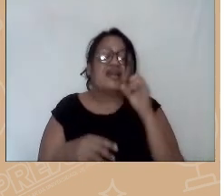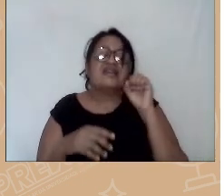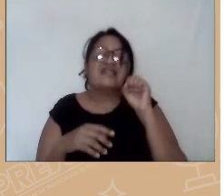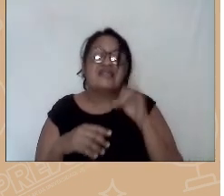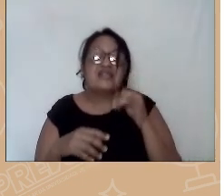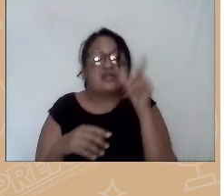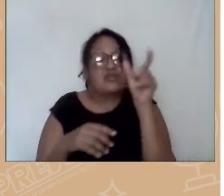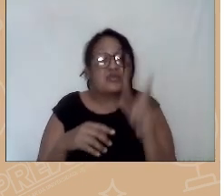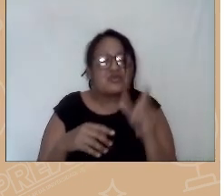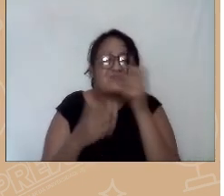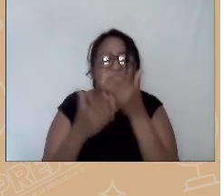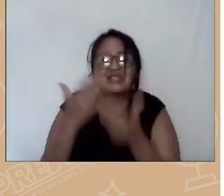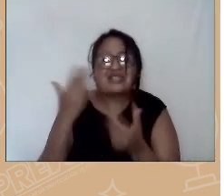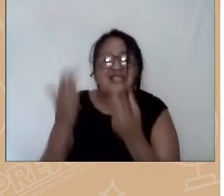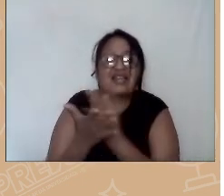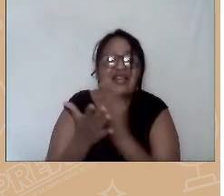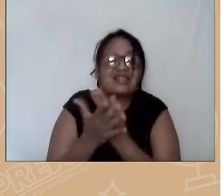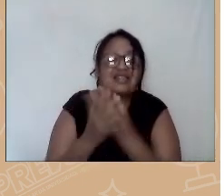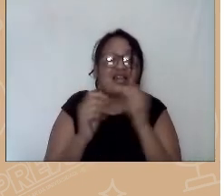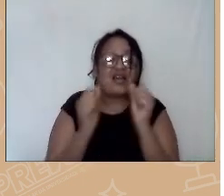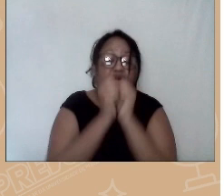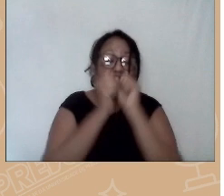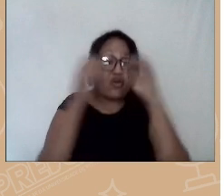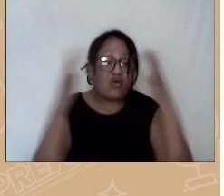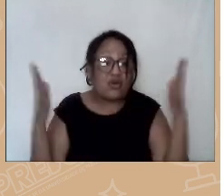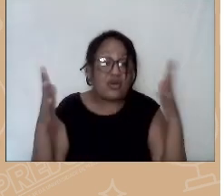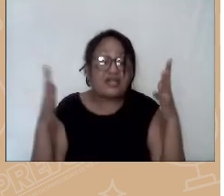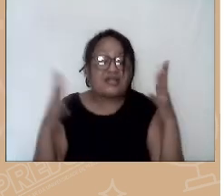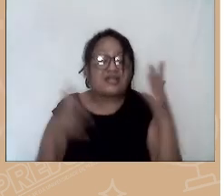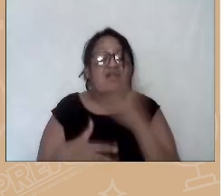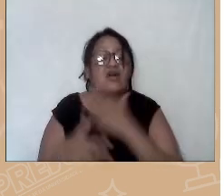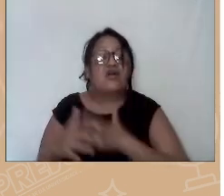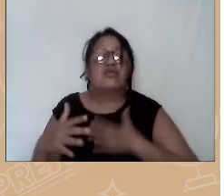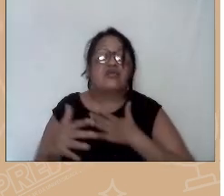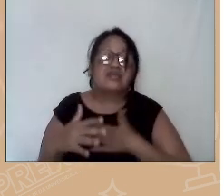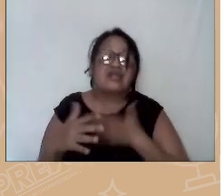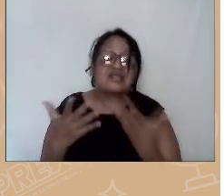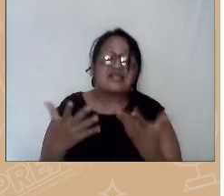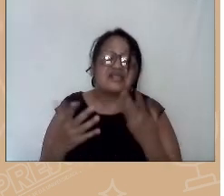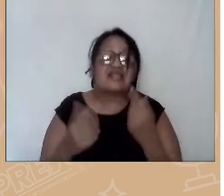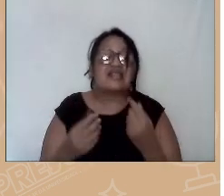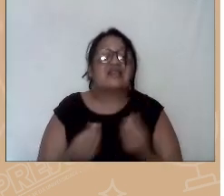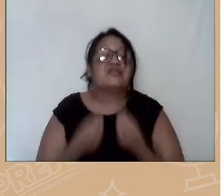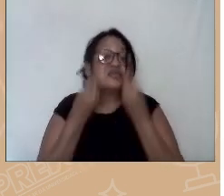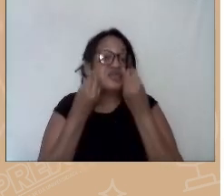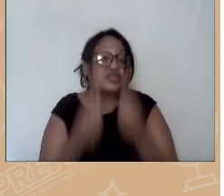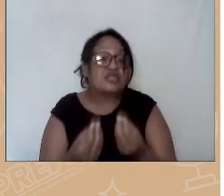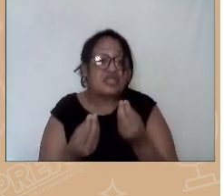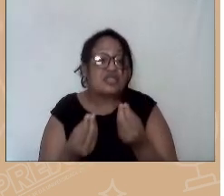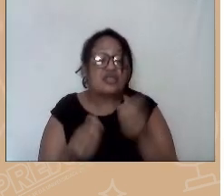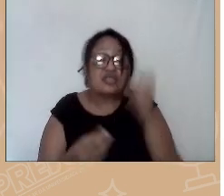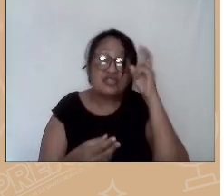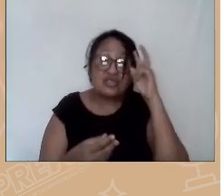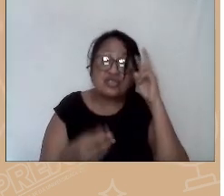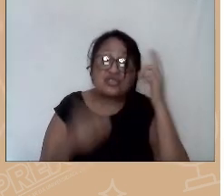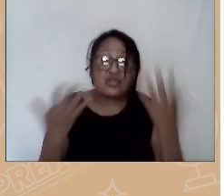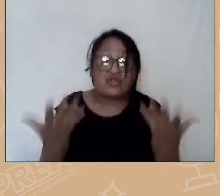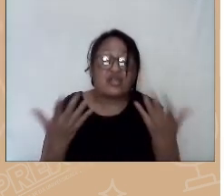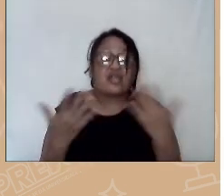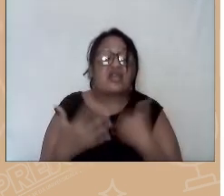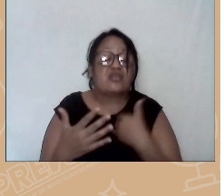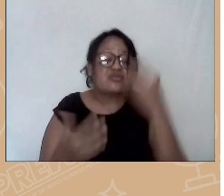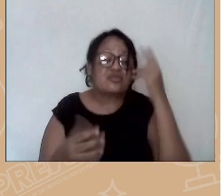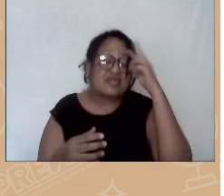e já cobrada glória tal e prazer tão repetindo vos deu como afirmais na sacra história eu sou o senhor